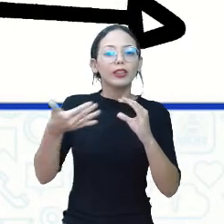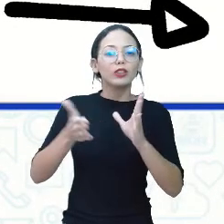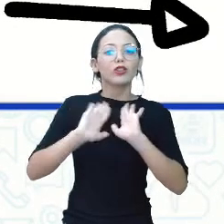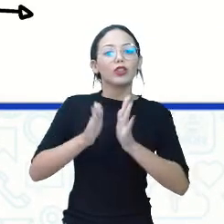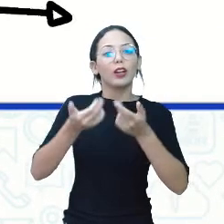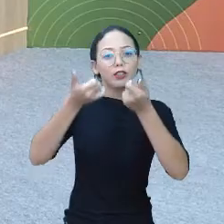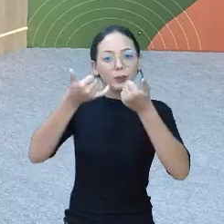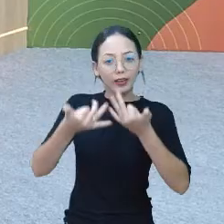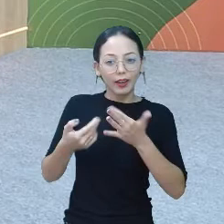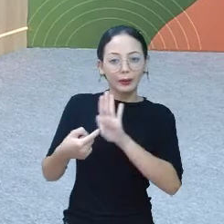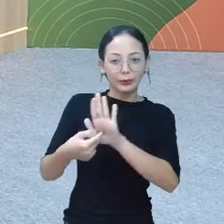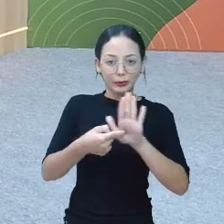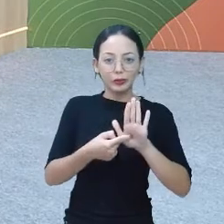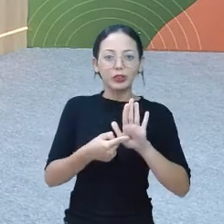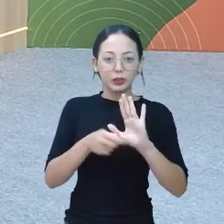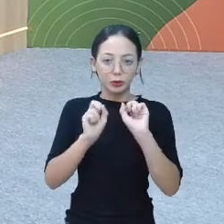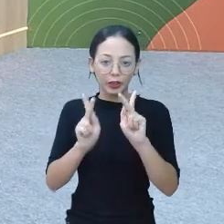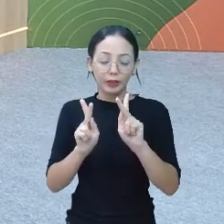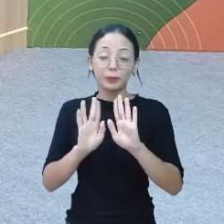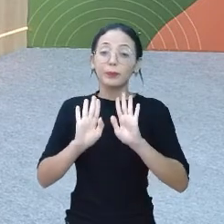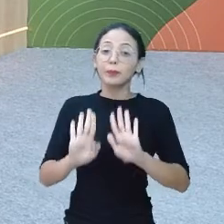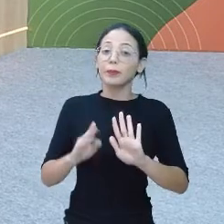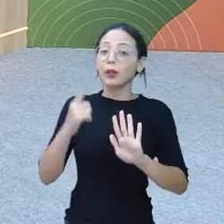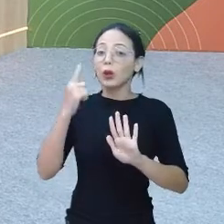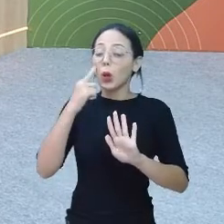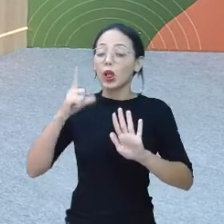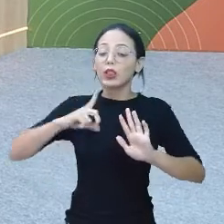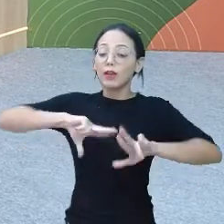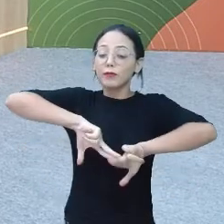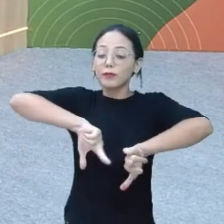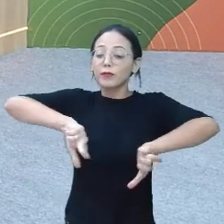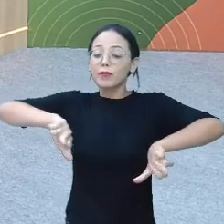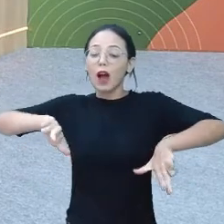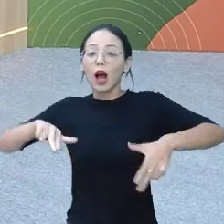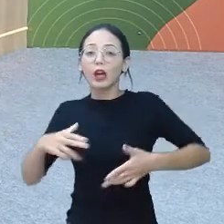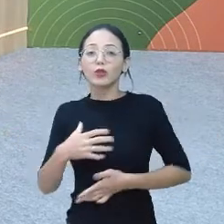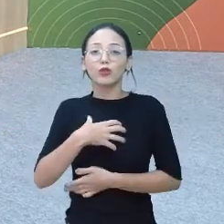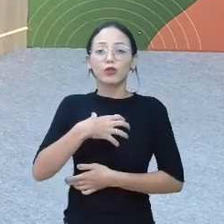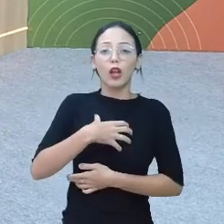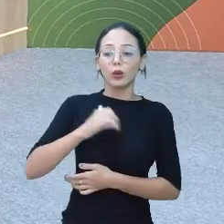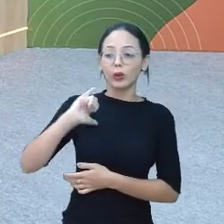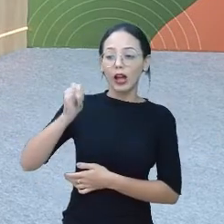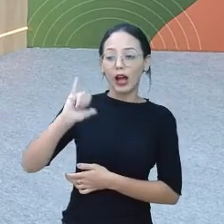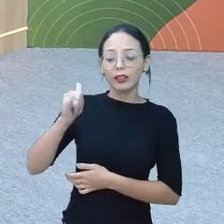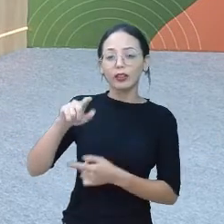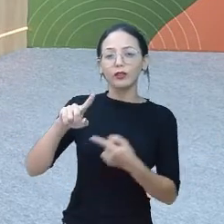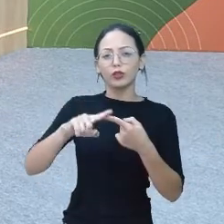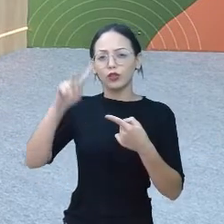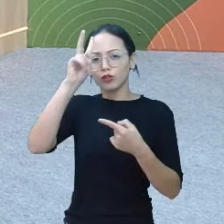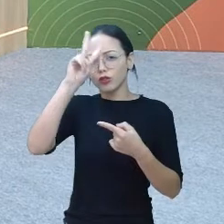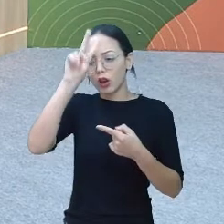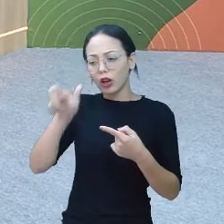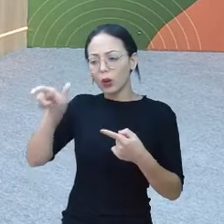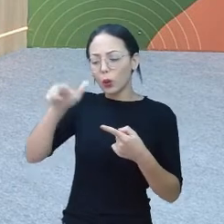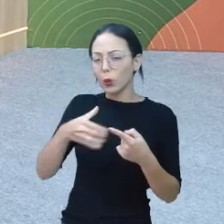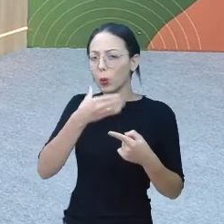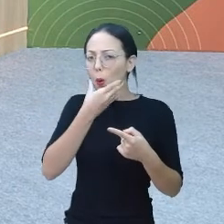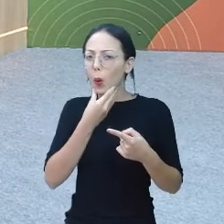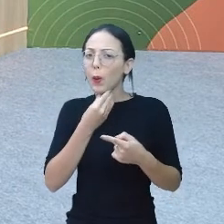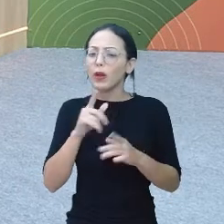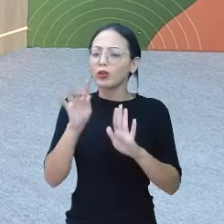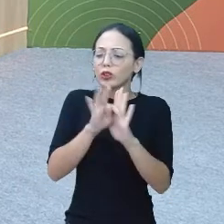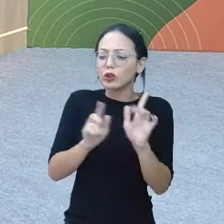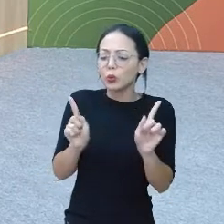estava falando aqui para vocês. Contudo, há diversas formas de narrativa, né? A gente tem a historinha de Seu Francisco, que é um texto muito